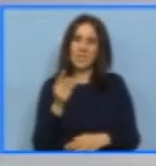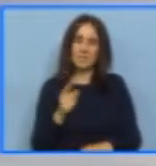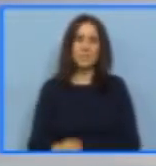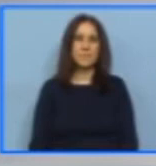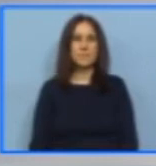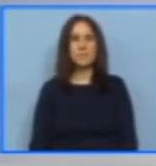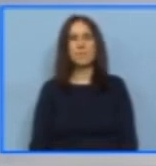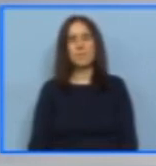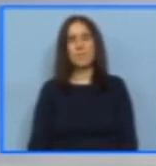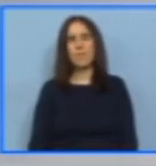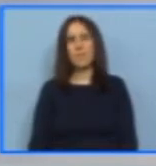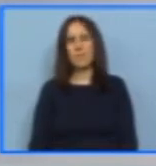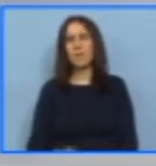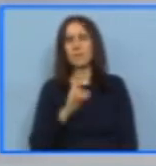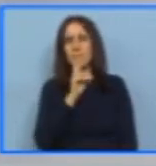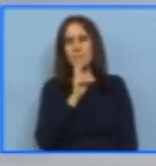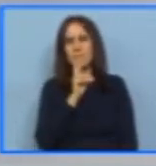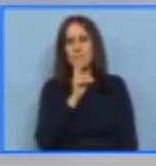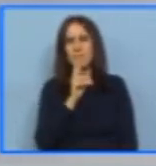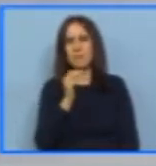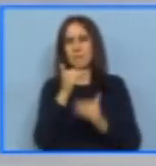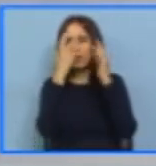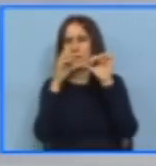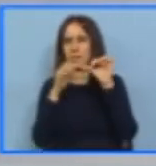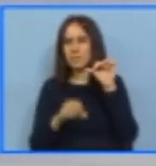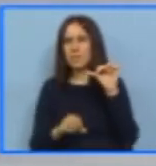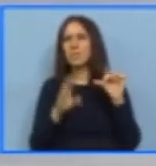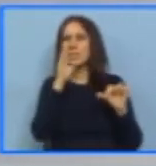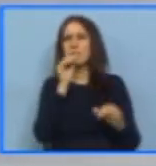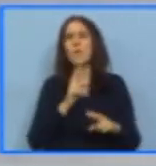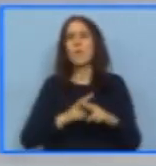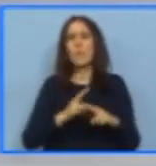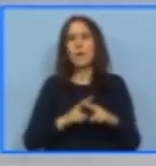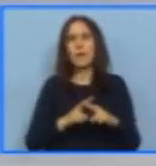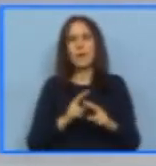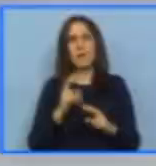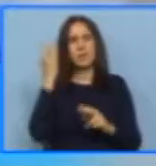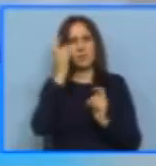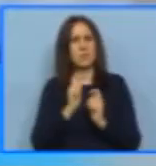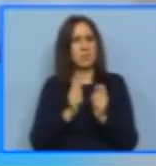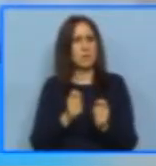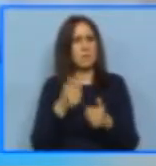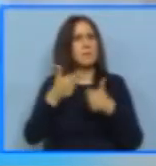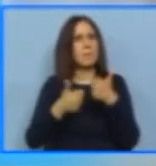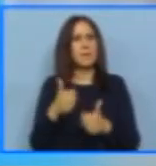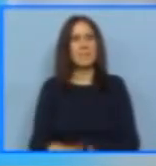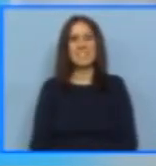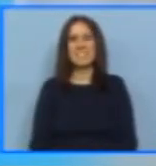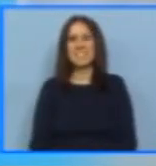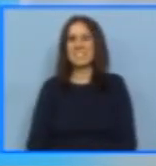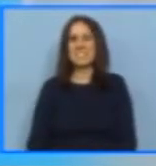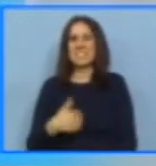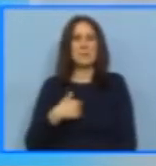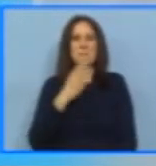relevante para Fátima, para a mensagem de Fátima, a canonização acontecer em Roma? Eu acho que não. Claro, eu sou suspeita. Eu acho